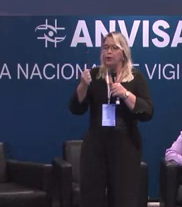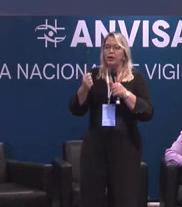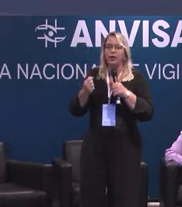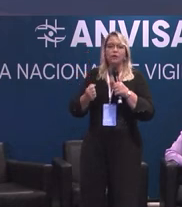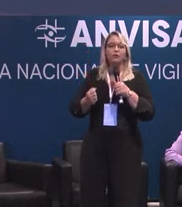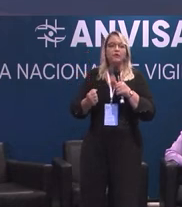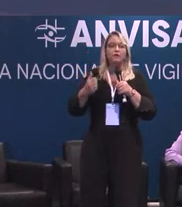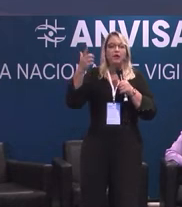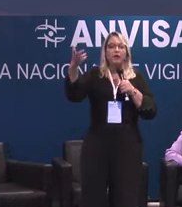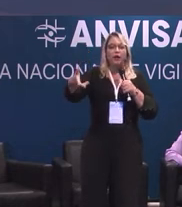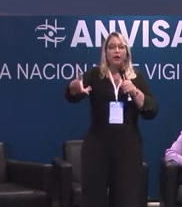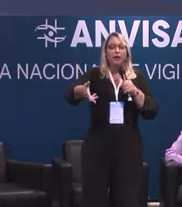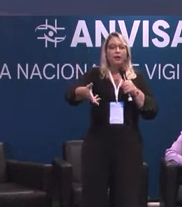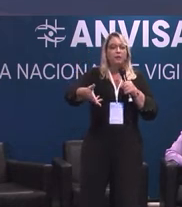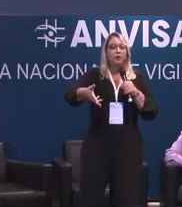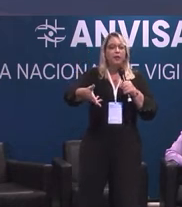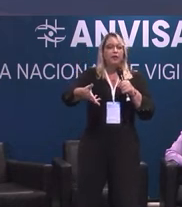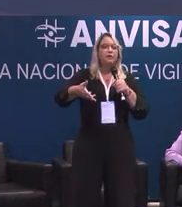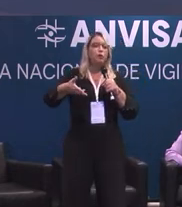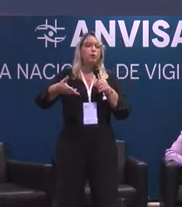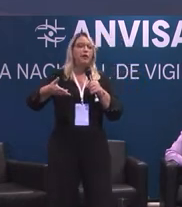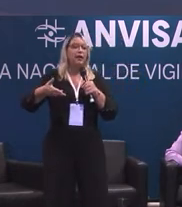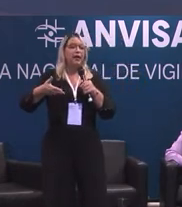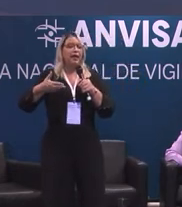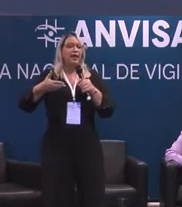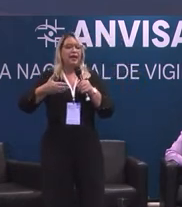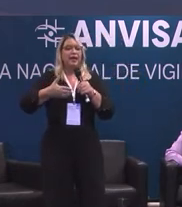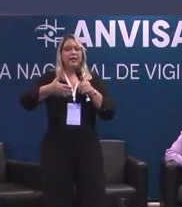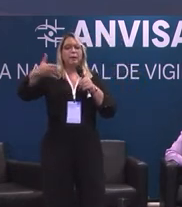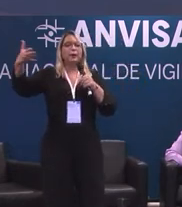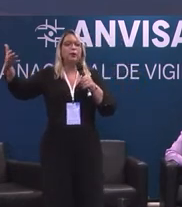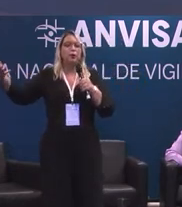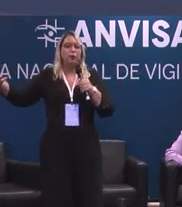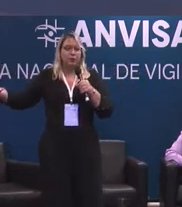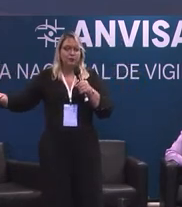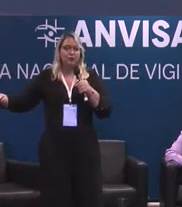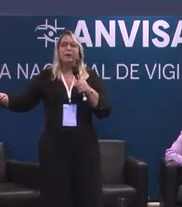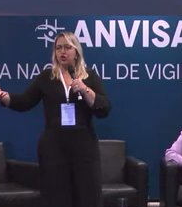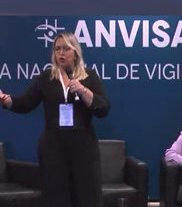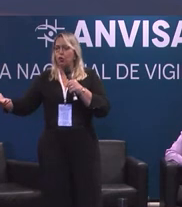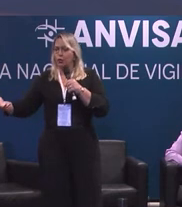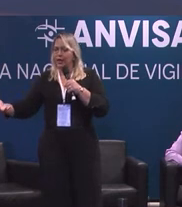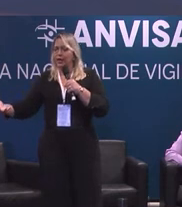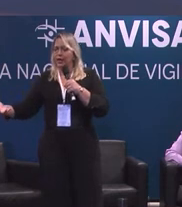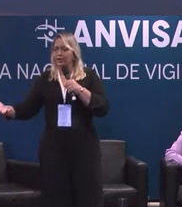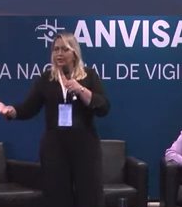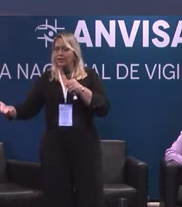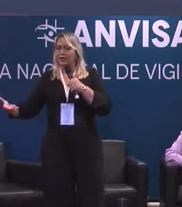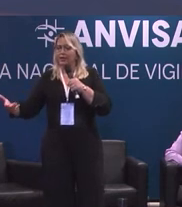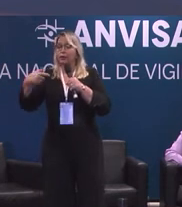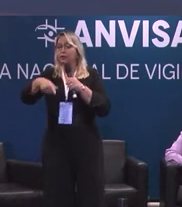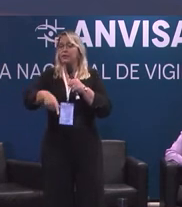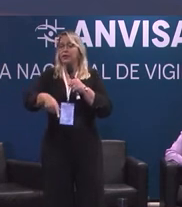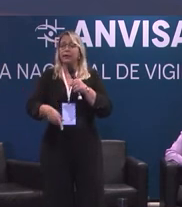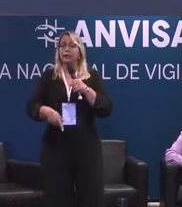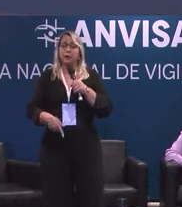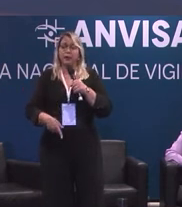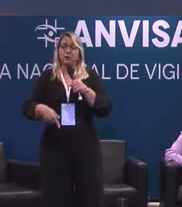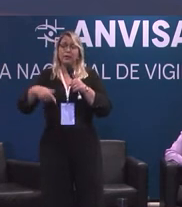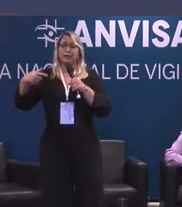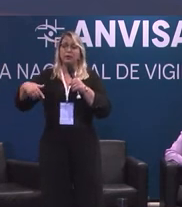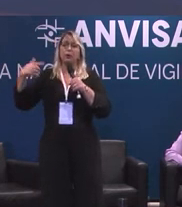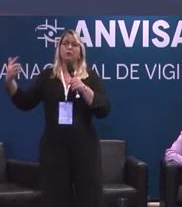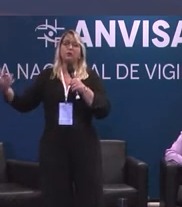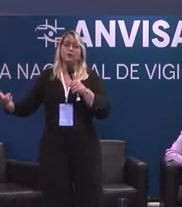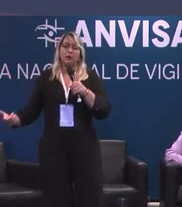Volmi, inclusive, falou aqui de manhã sobre... Ele ampliou os meios de comunicação, inclusive até do PAS,